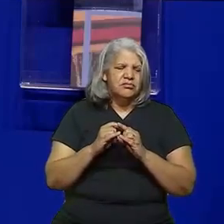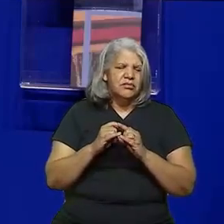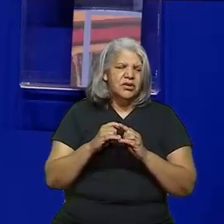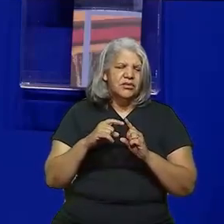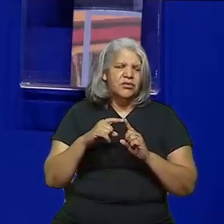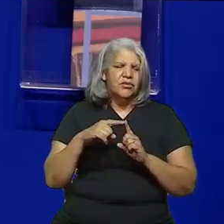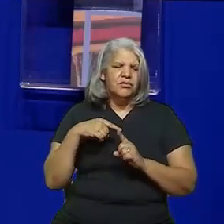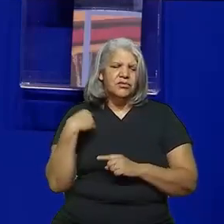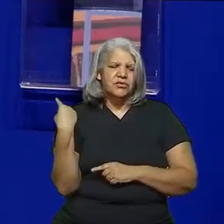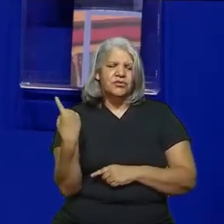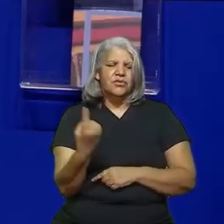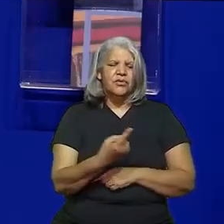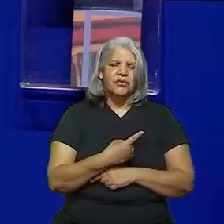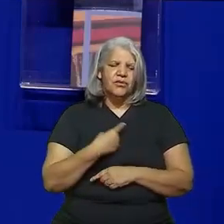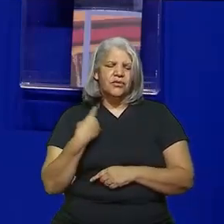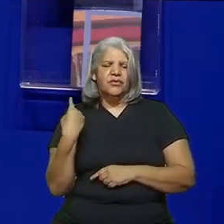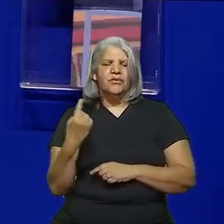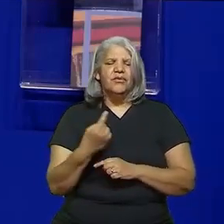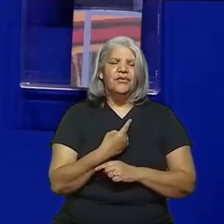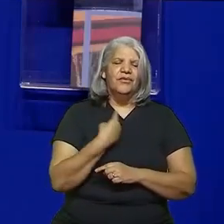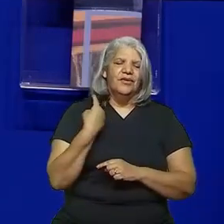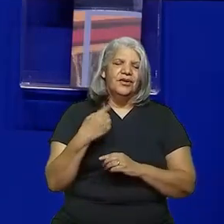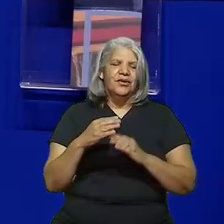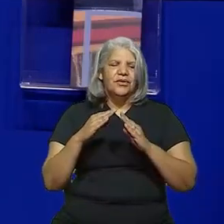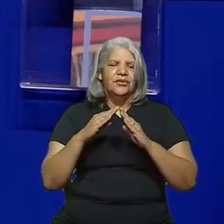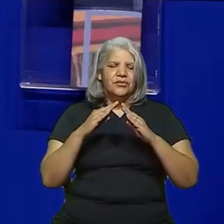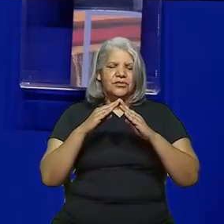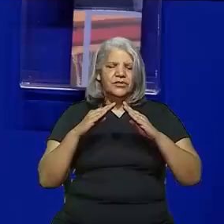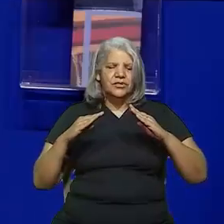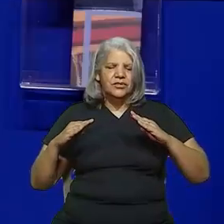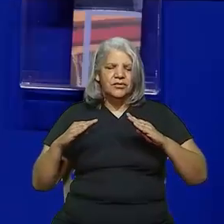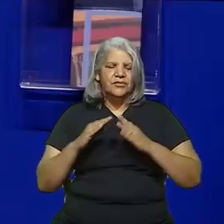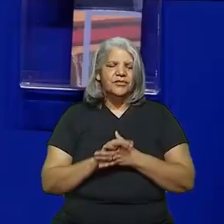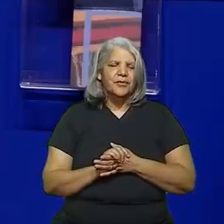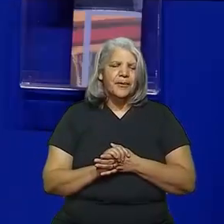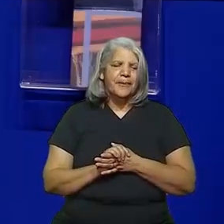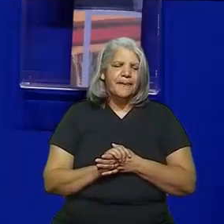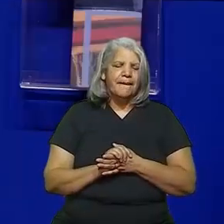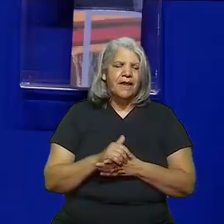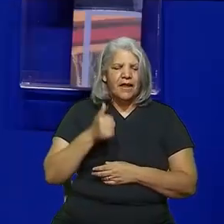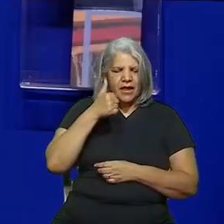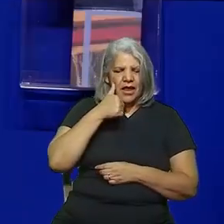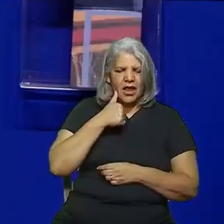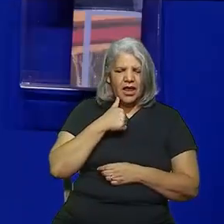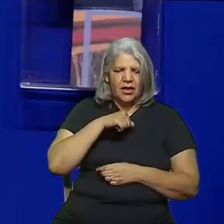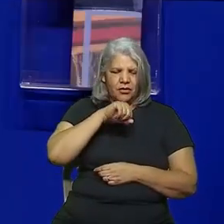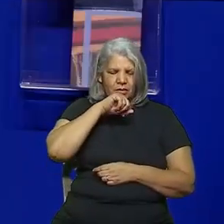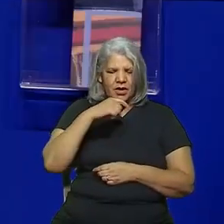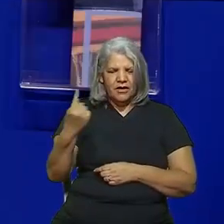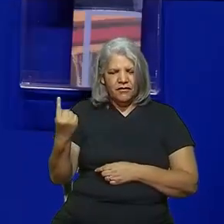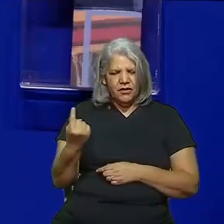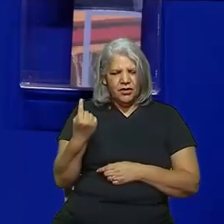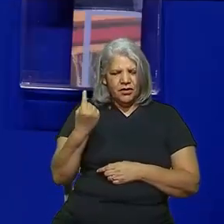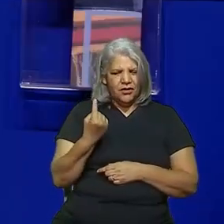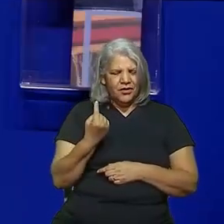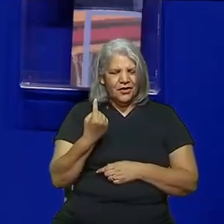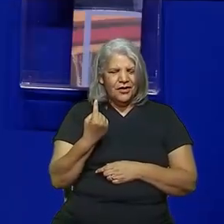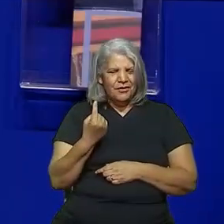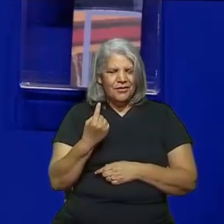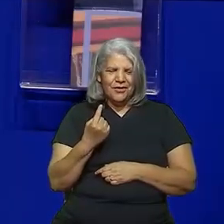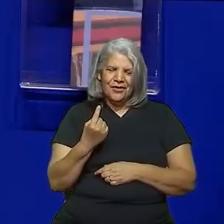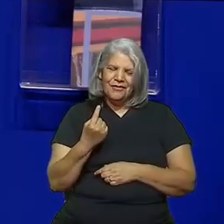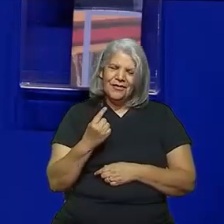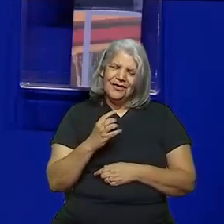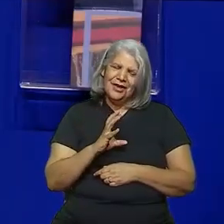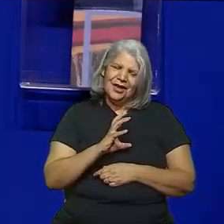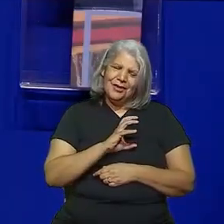girando, e eles eram os cavalinhos e eles eram as coisas. E aí uma mãe veio e falou assim, meu filho adorou fazer